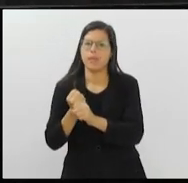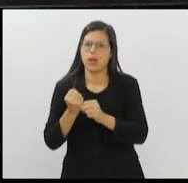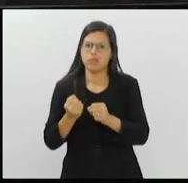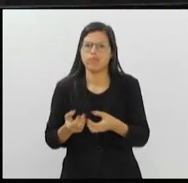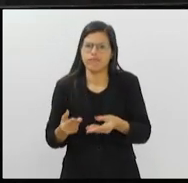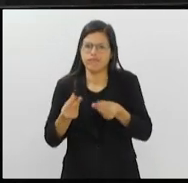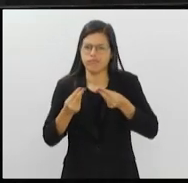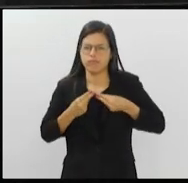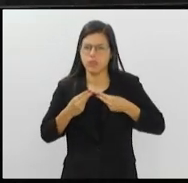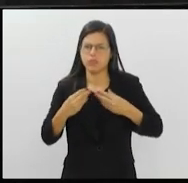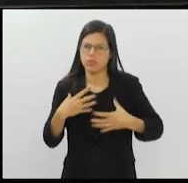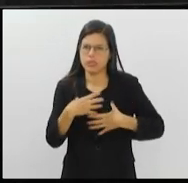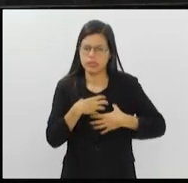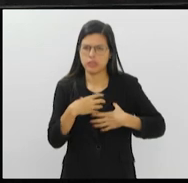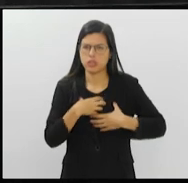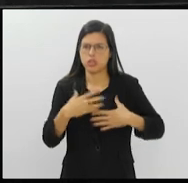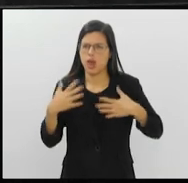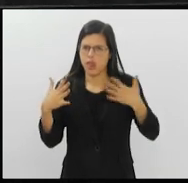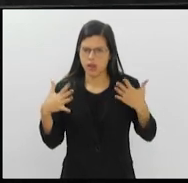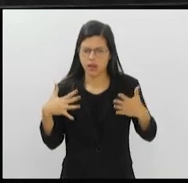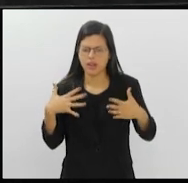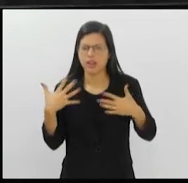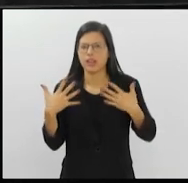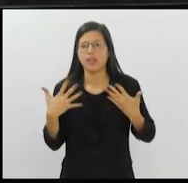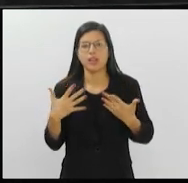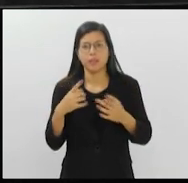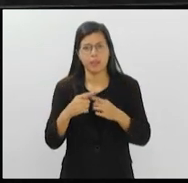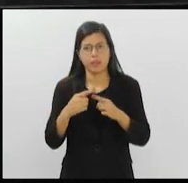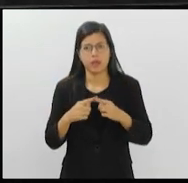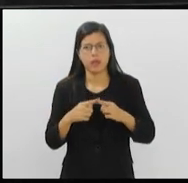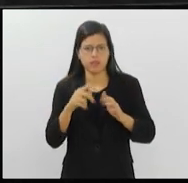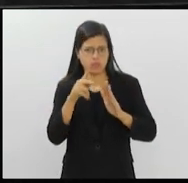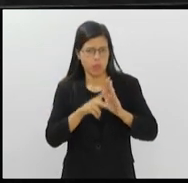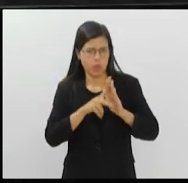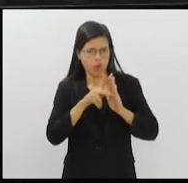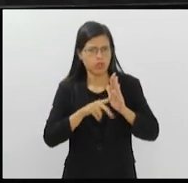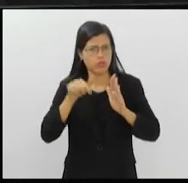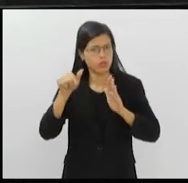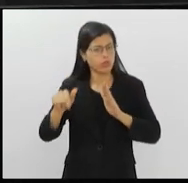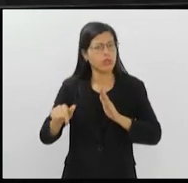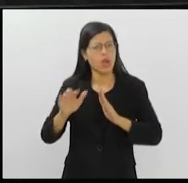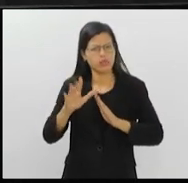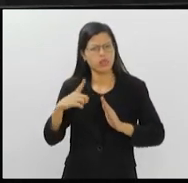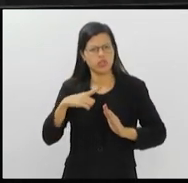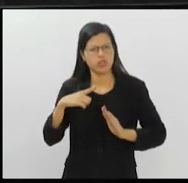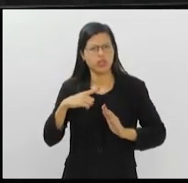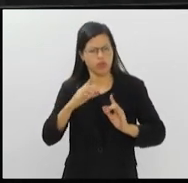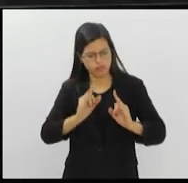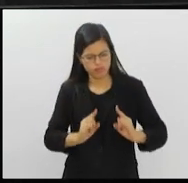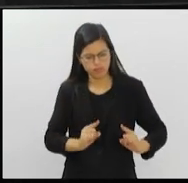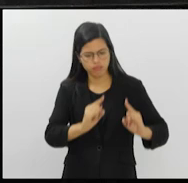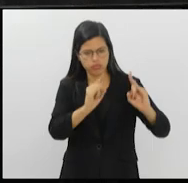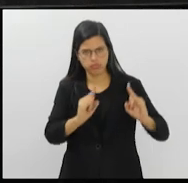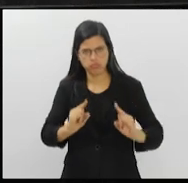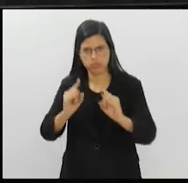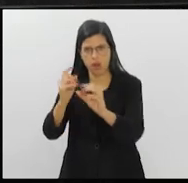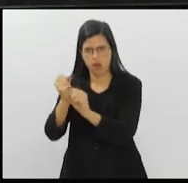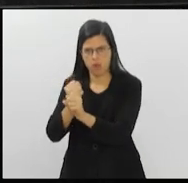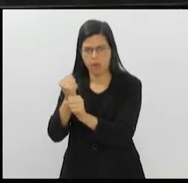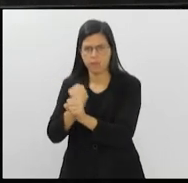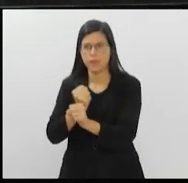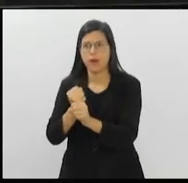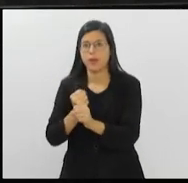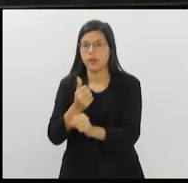já constava no projeto da Península esses prédios serem construídos. E ao longo